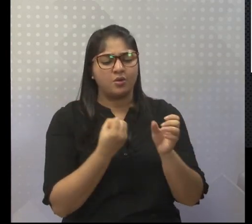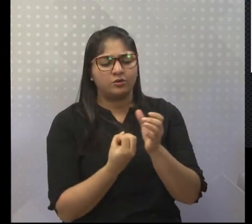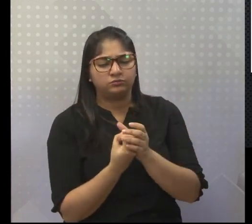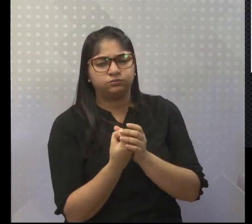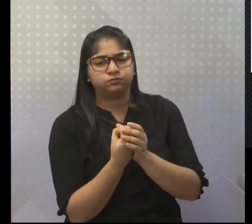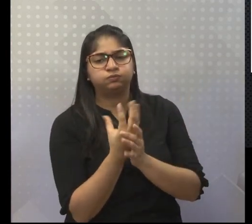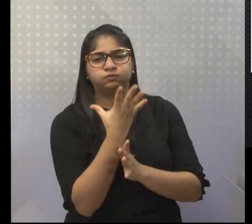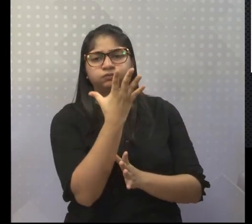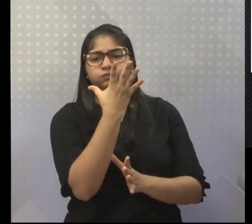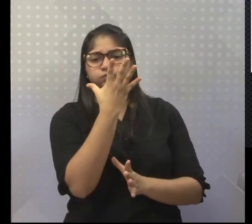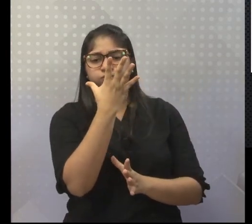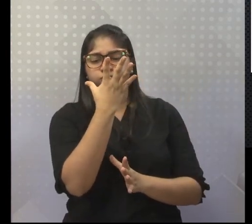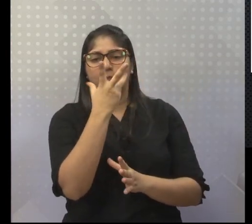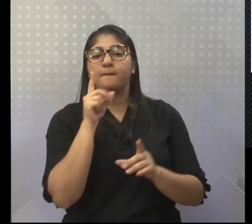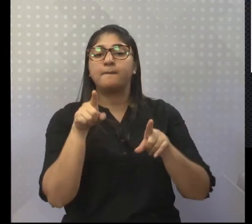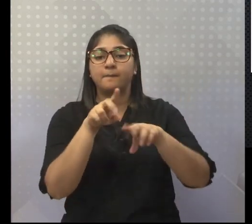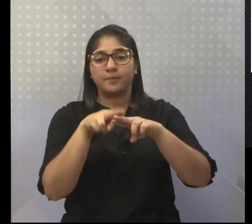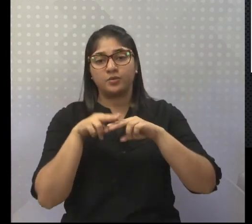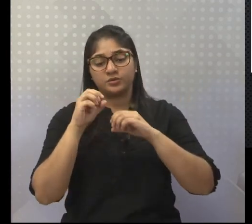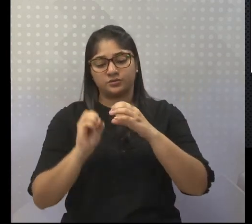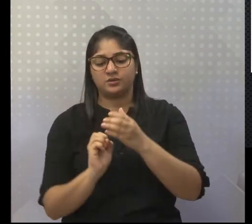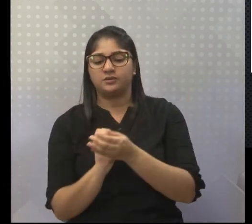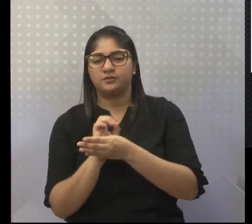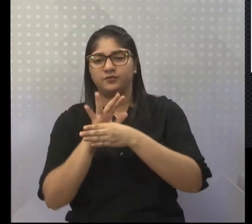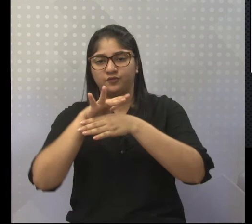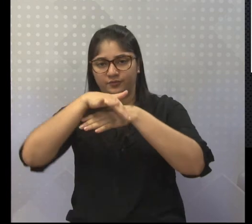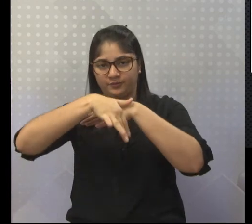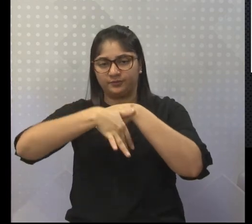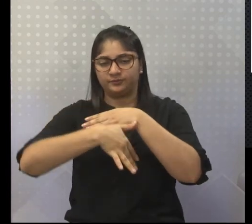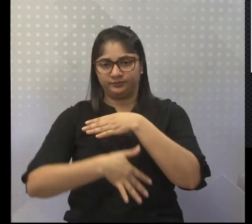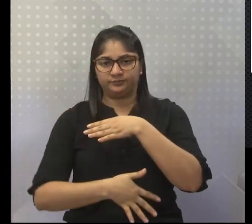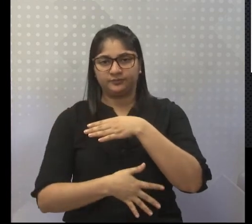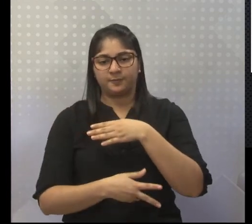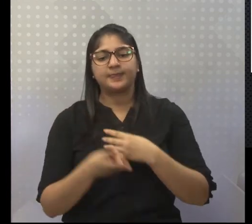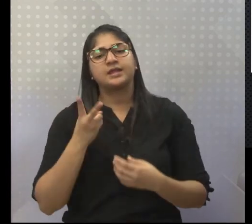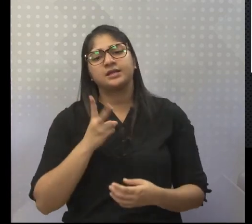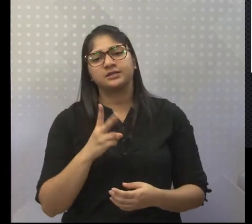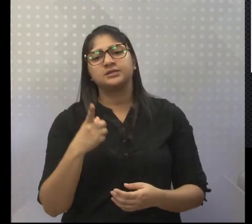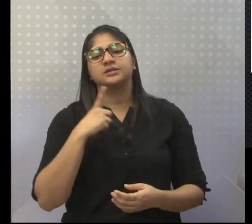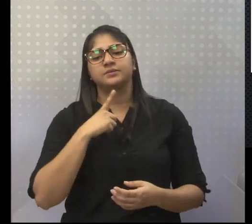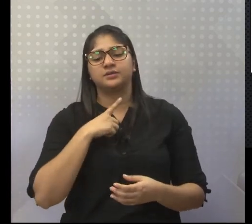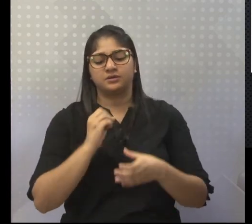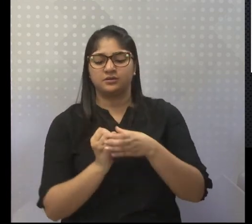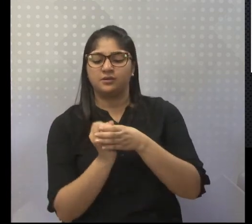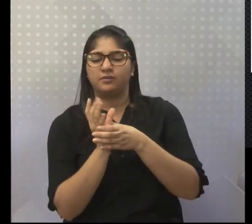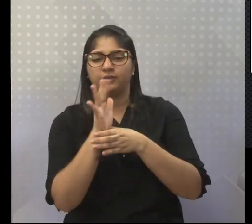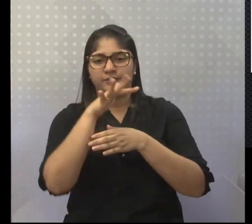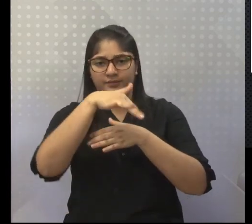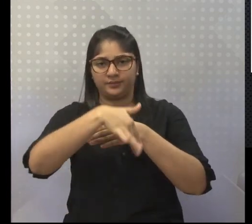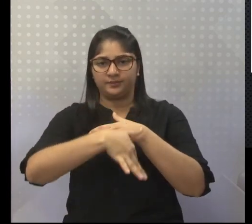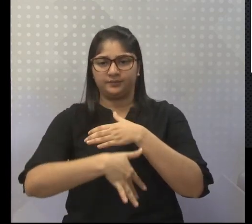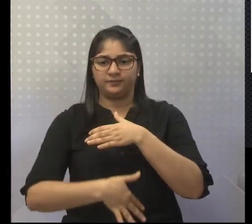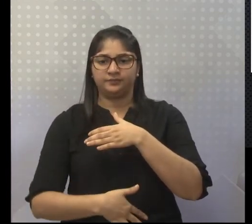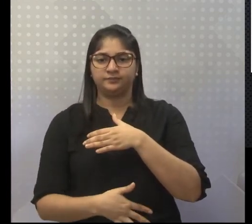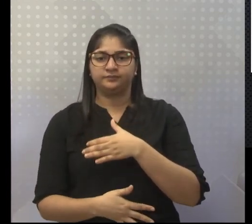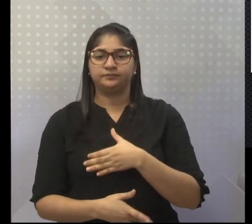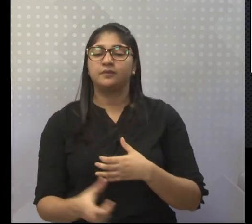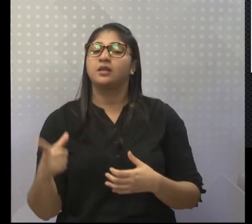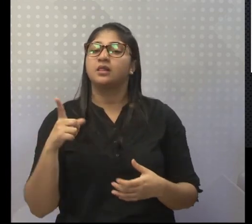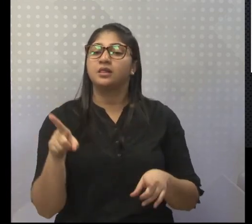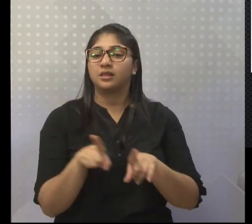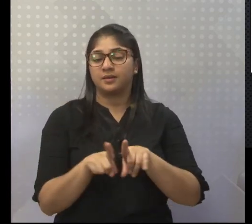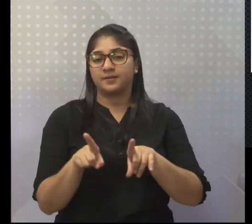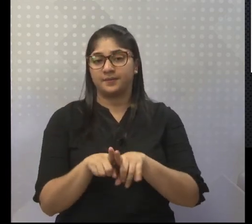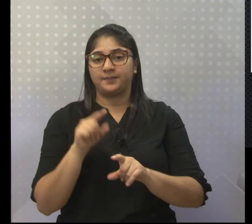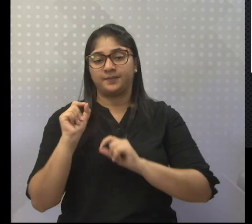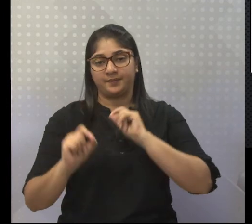encontra a presença de muitos vulcões que é constante ter erupções vulcânicas outra